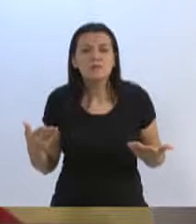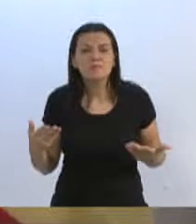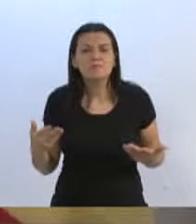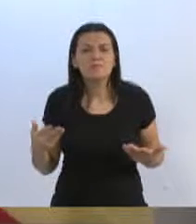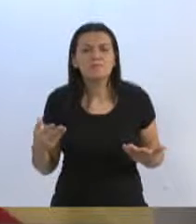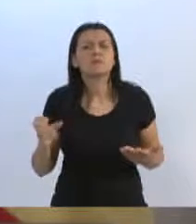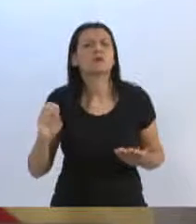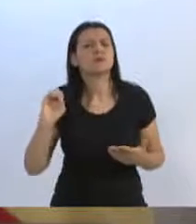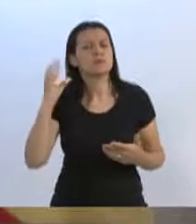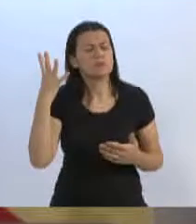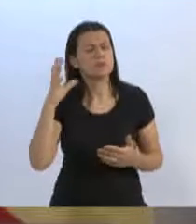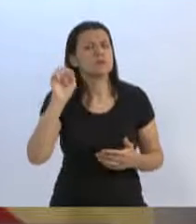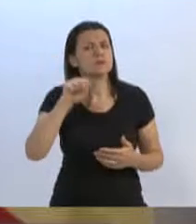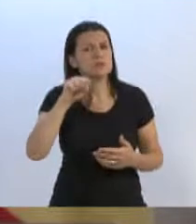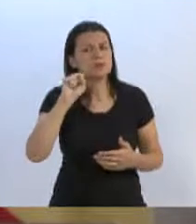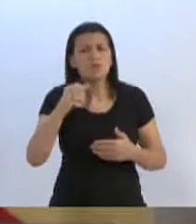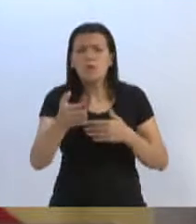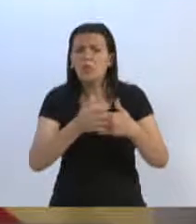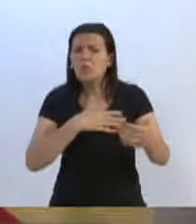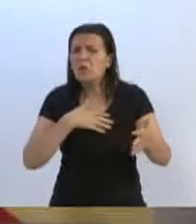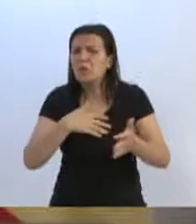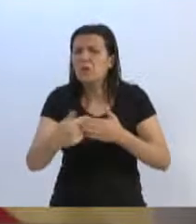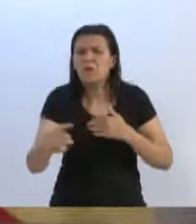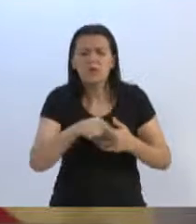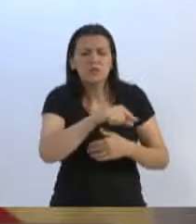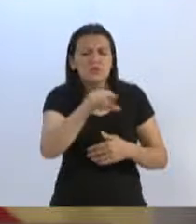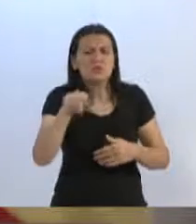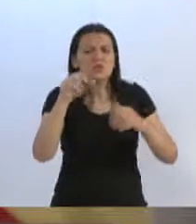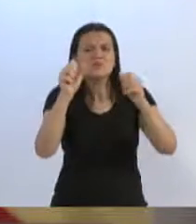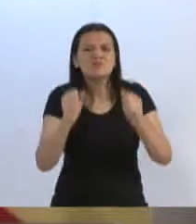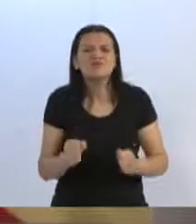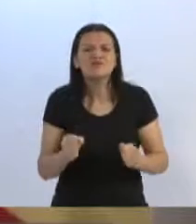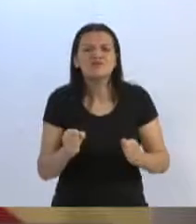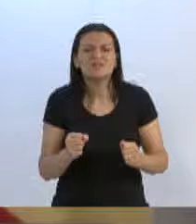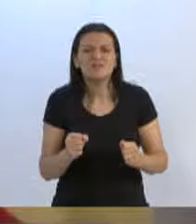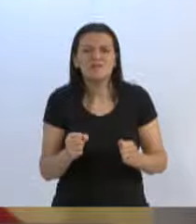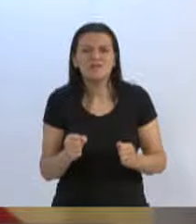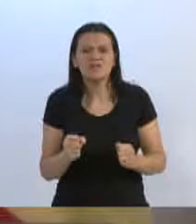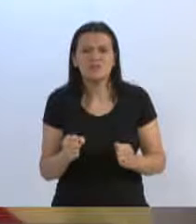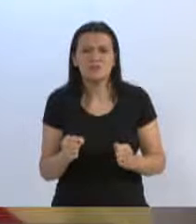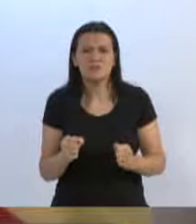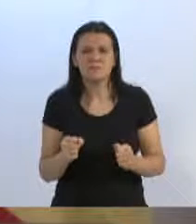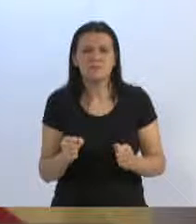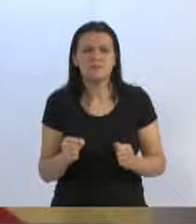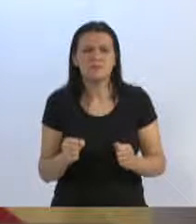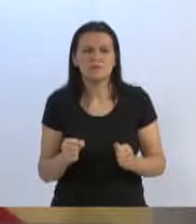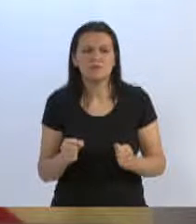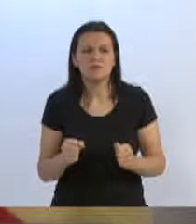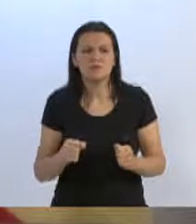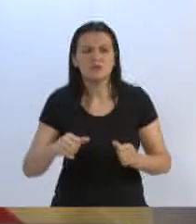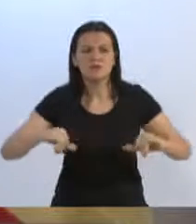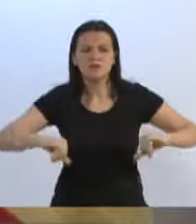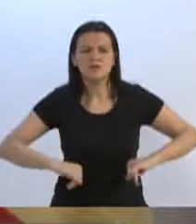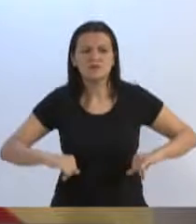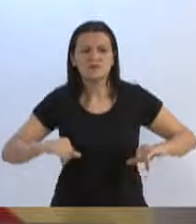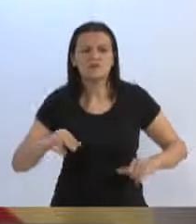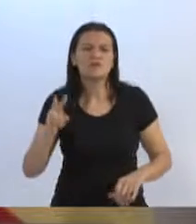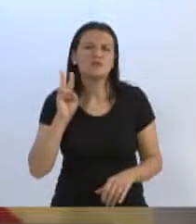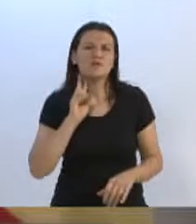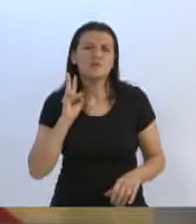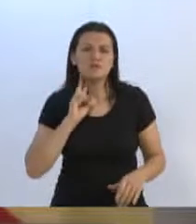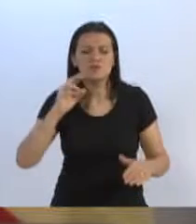qualquer um de nós poderia ter sido vítima desse crime. Mas a pergunta é: quantos de nós